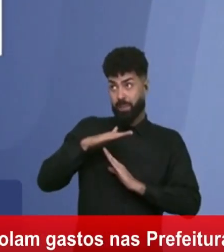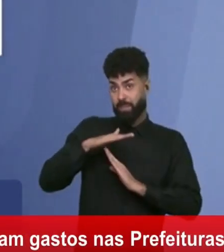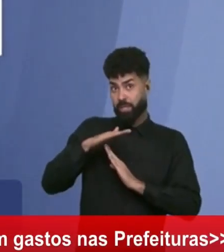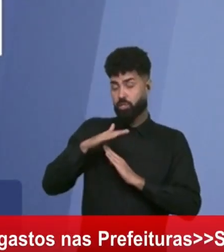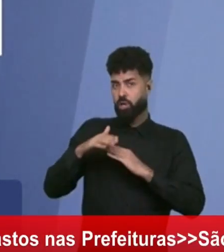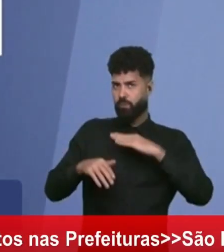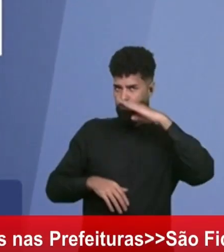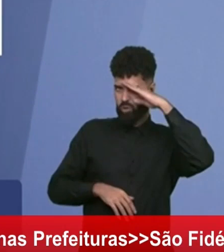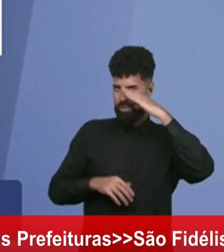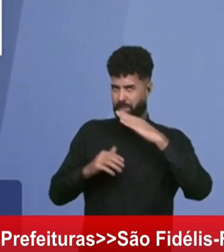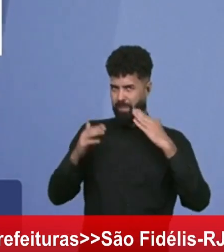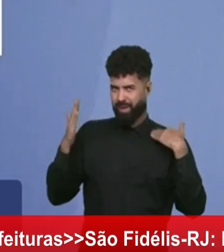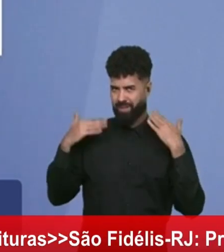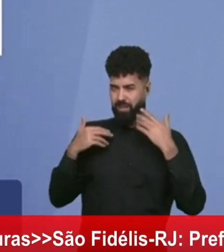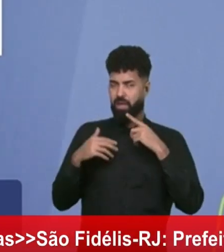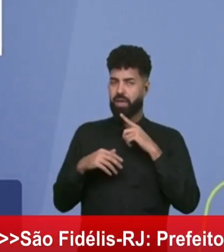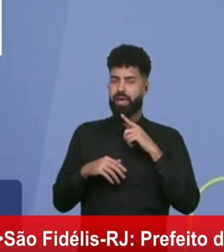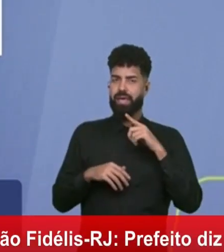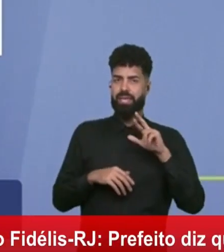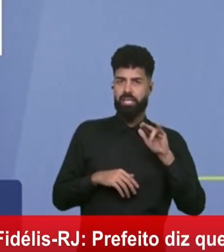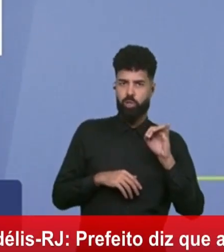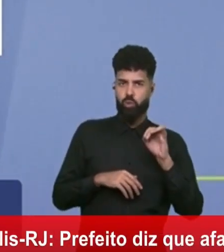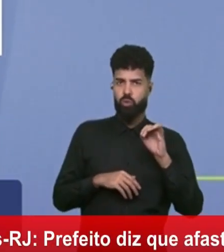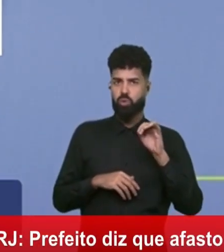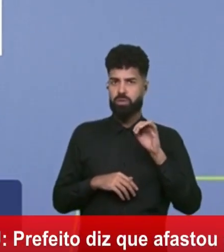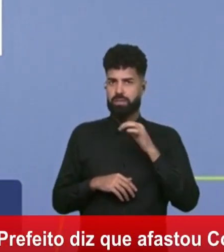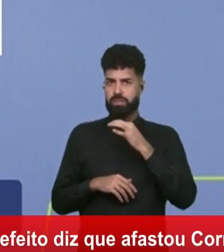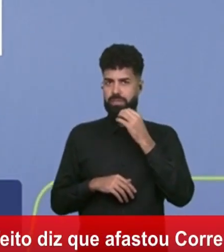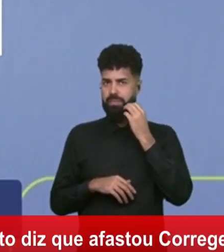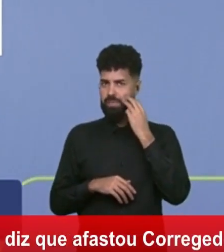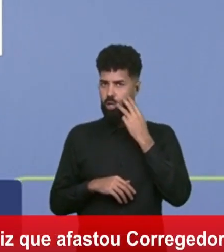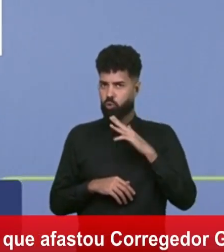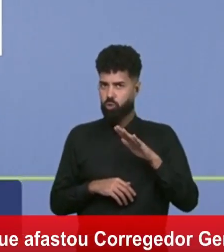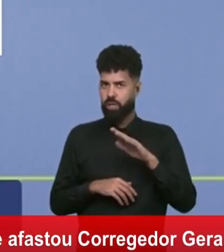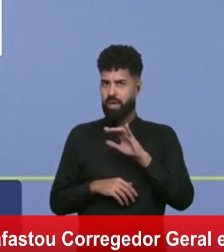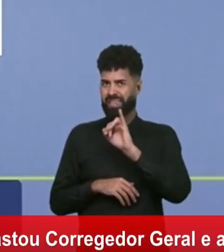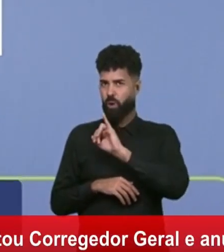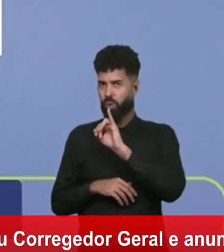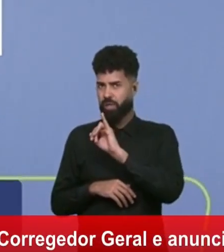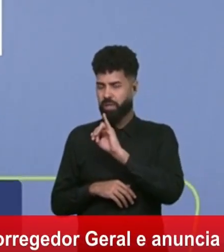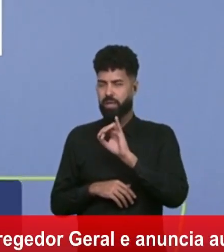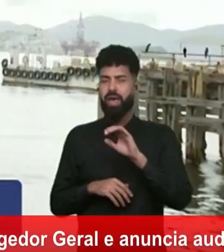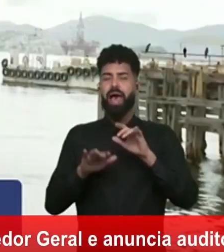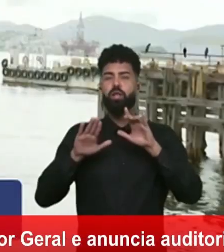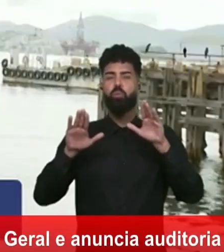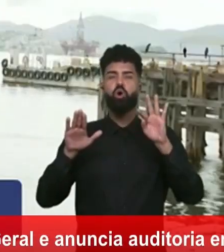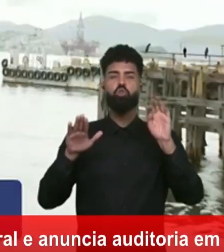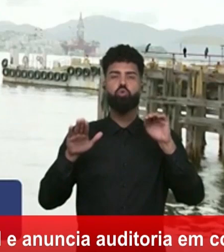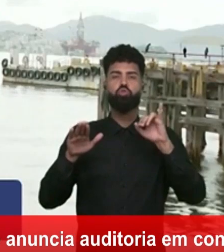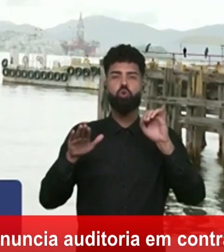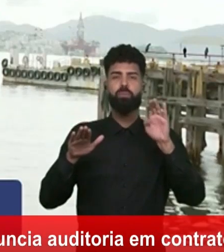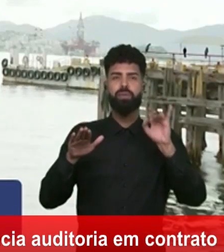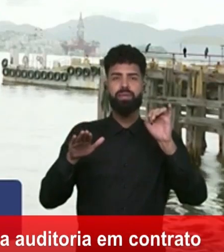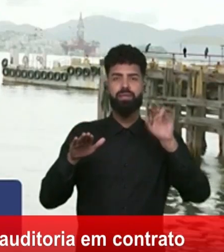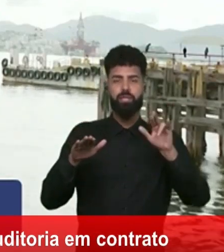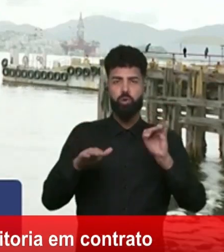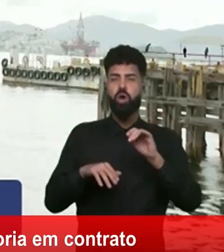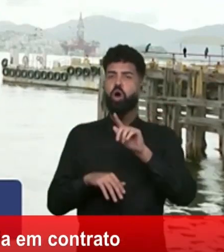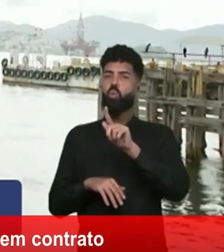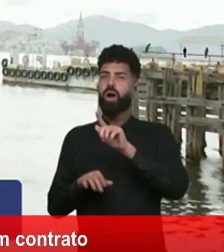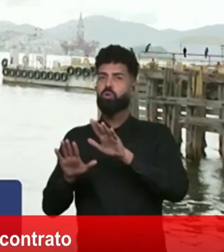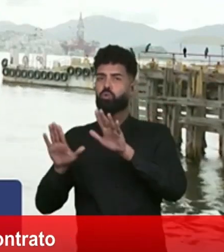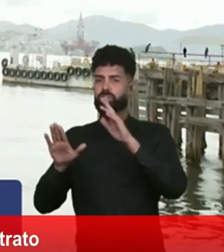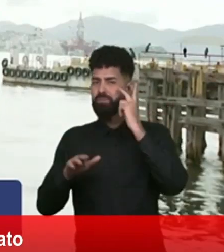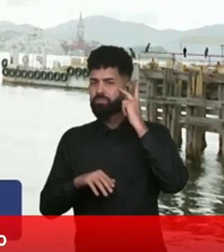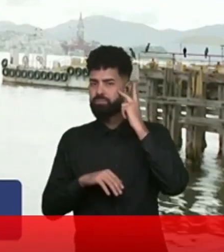do Rio, de Santos, de Itaguaí e nos aeroportos Tom Jobim, no Rio, e Guarulhos, em São Paulo. A operação de garantia da lei e da